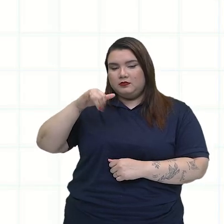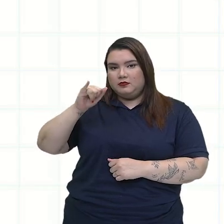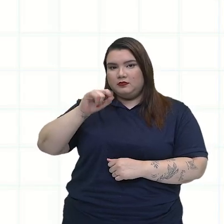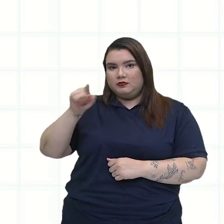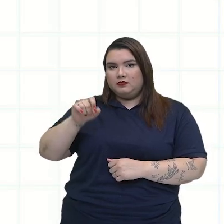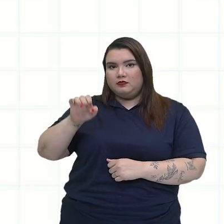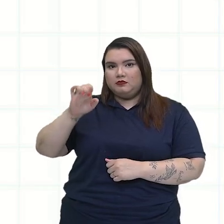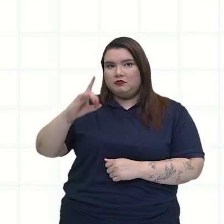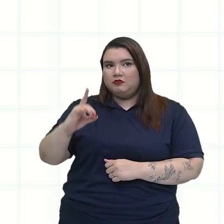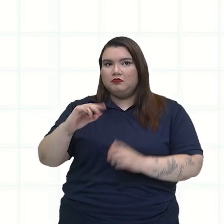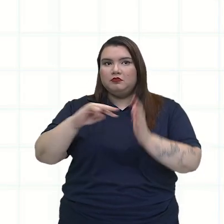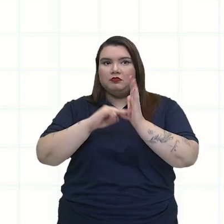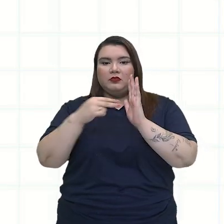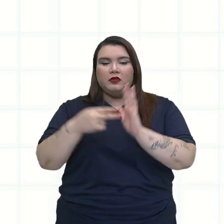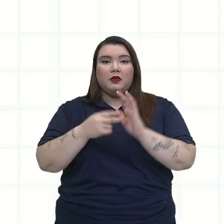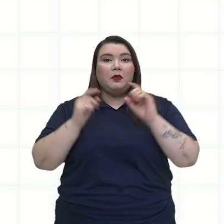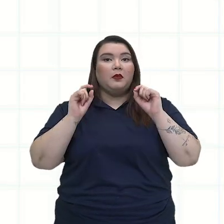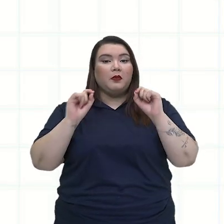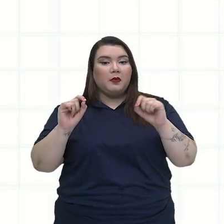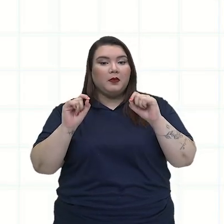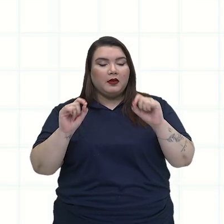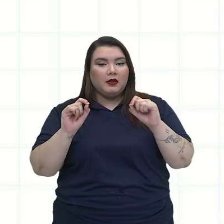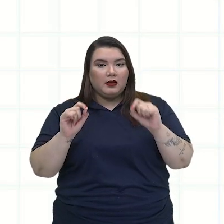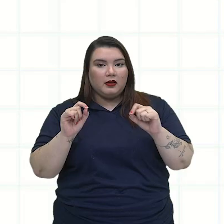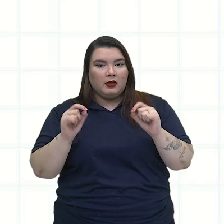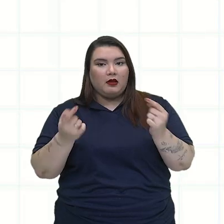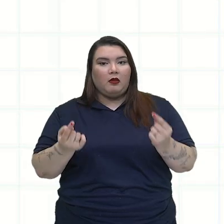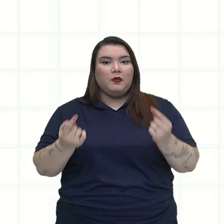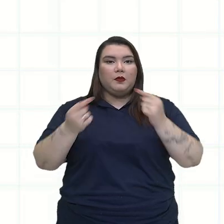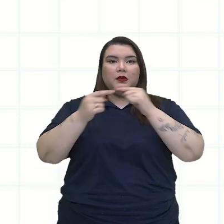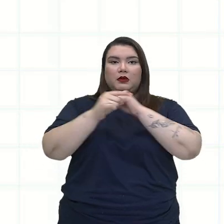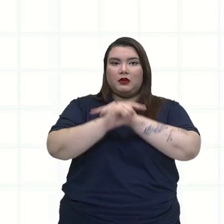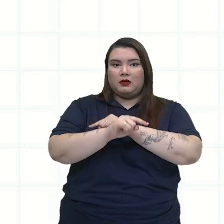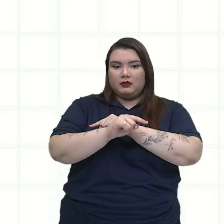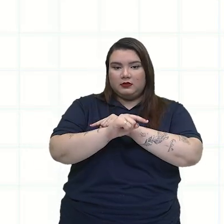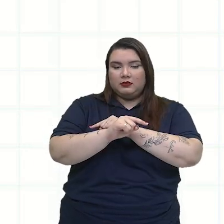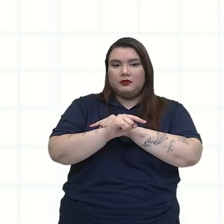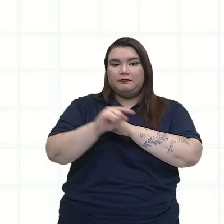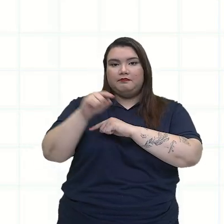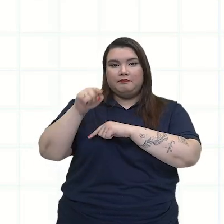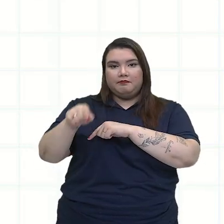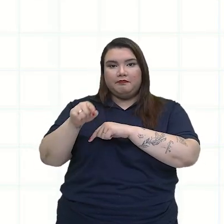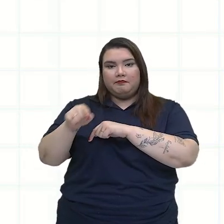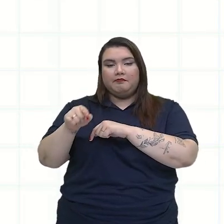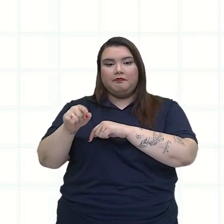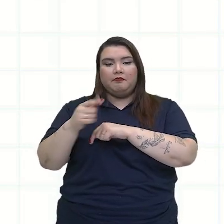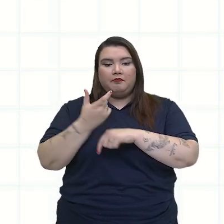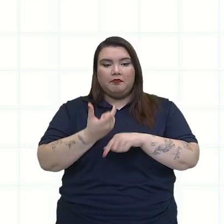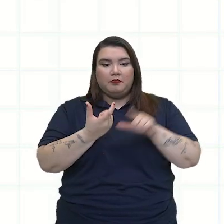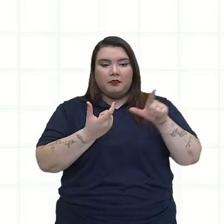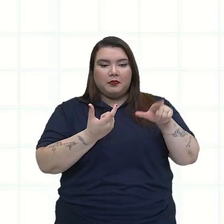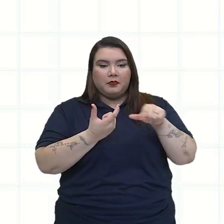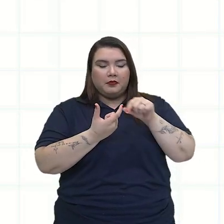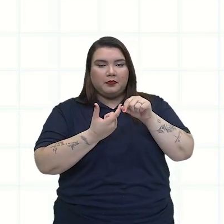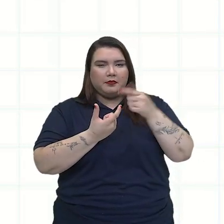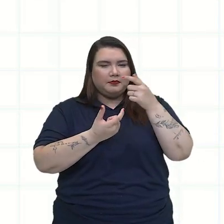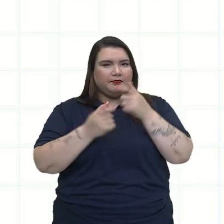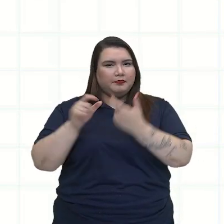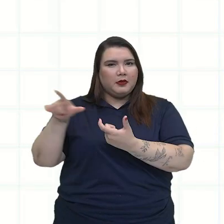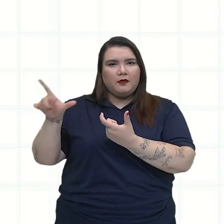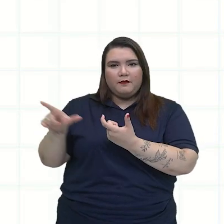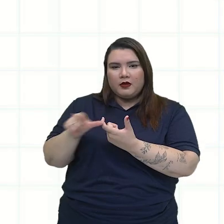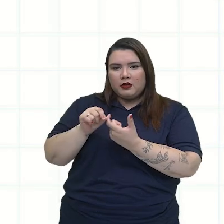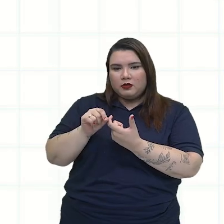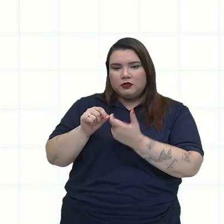Disorganized, que quer dizer o oposto, né? Disorganized. Esse prefixo aqui, dis, indica